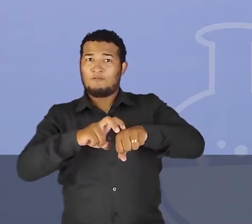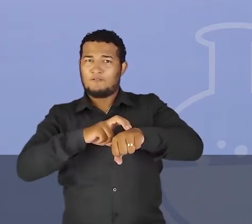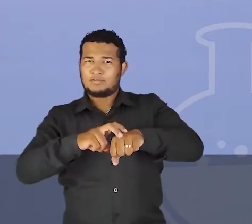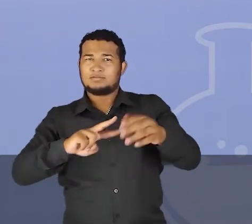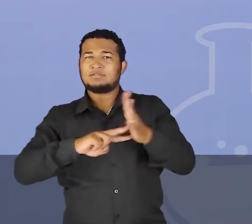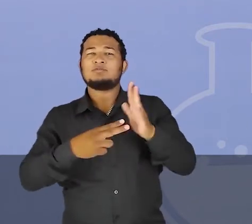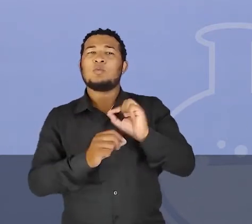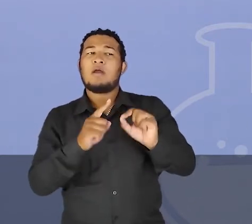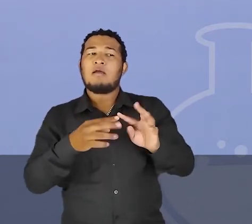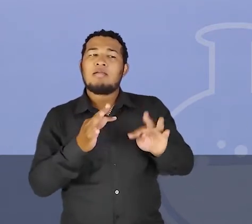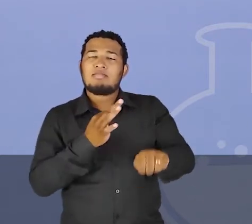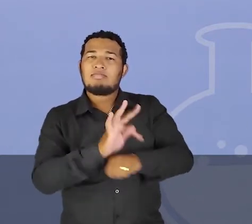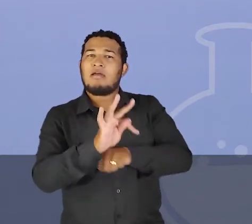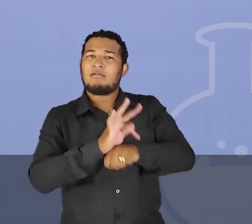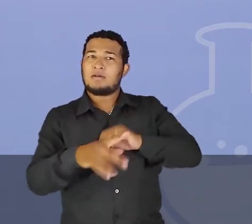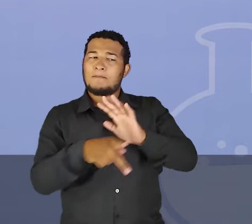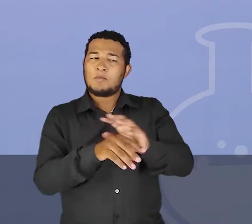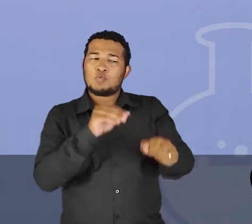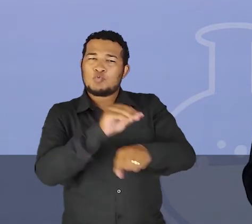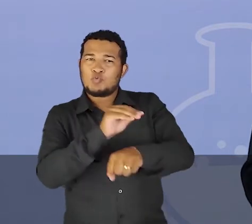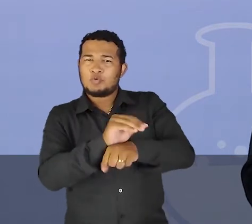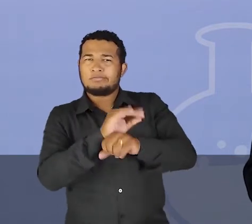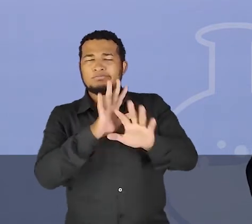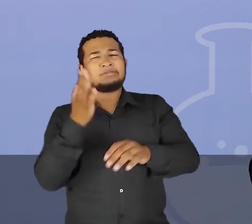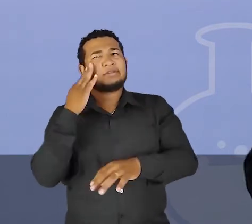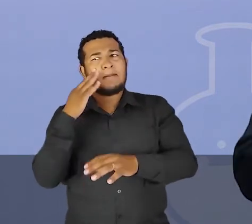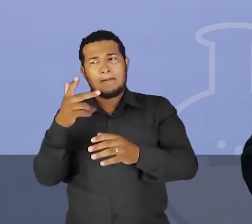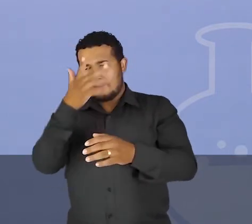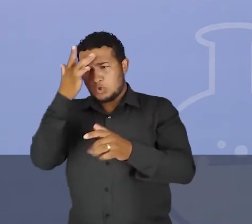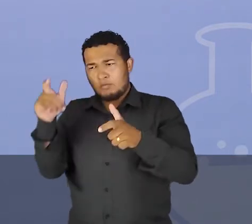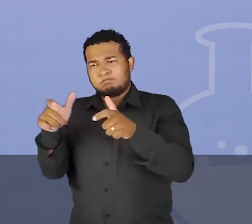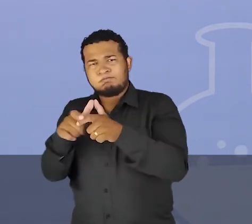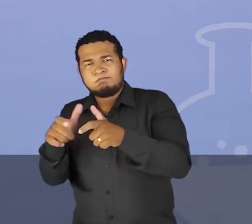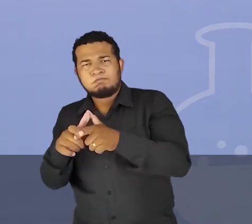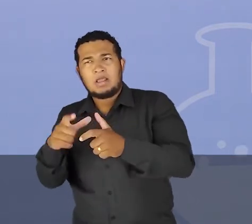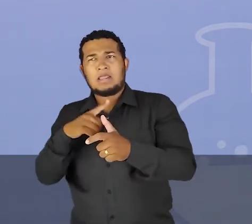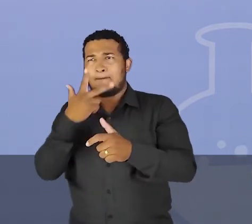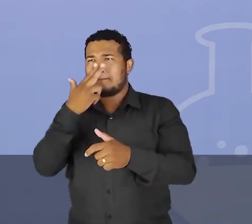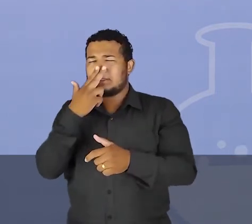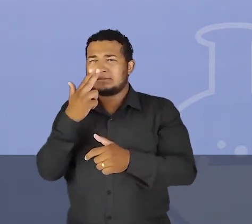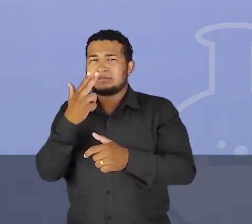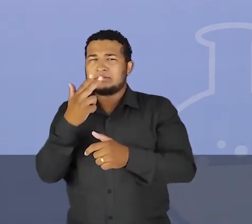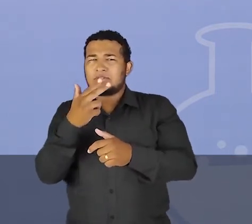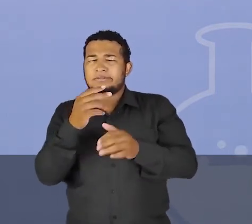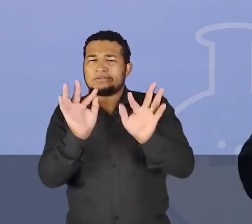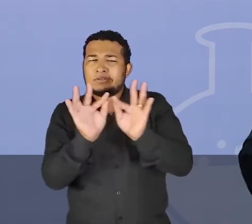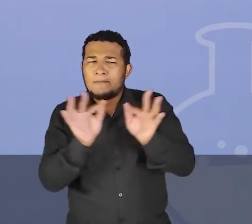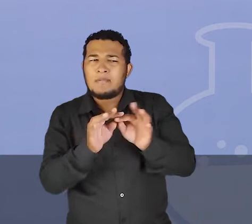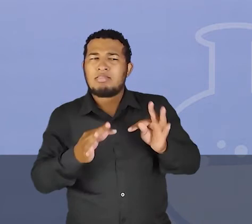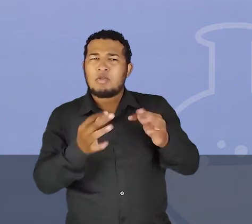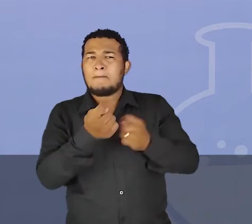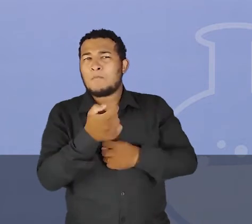das técnicas de cultivo. Claro que o pequeno produtor, que tem menos acesso a essas tecnologias,